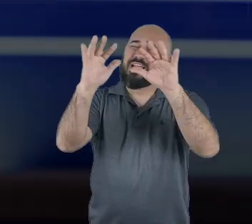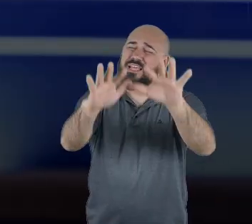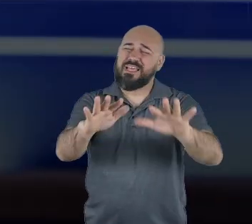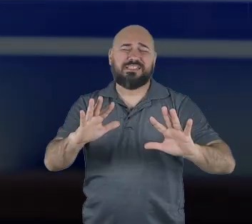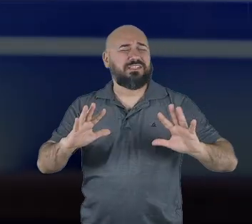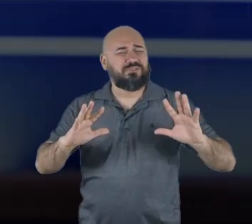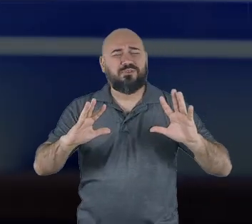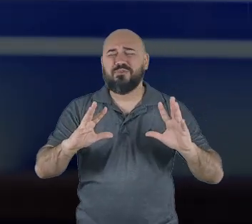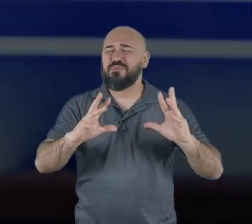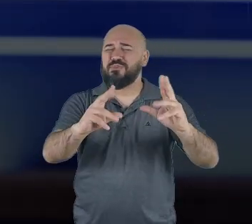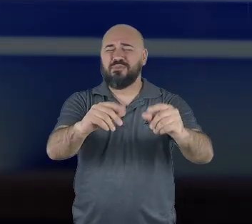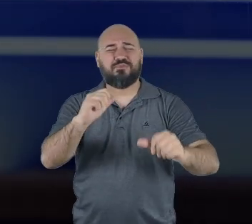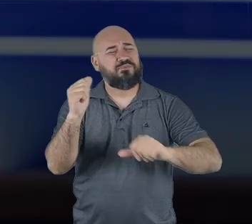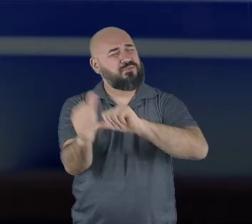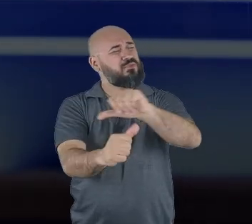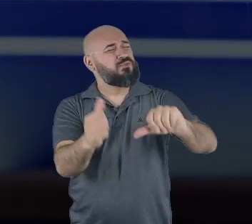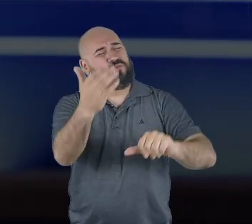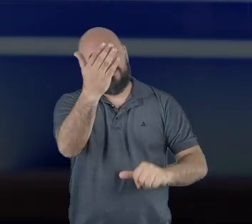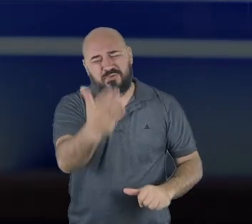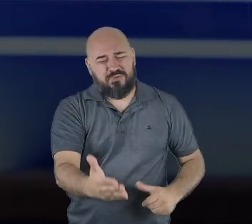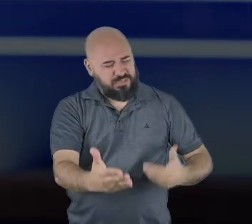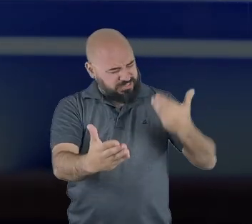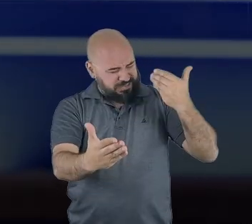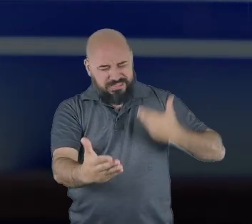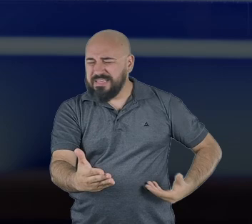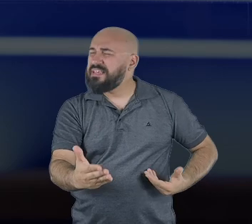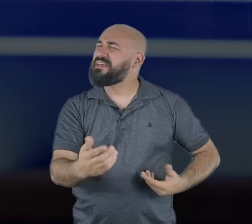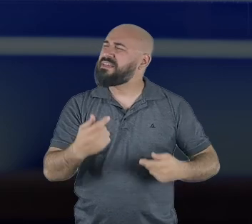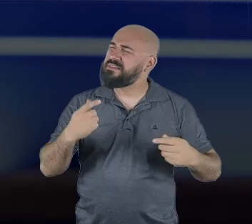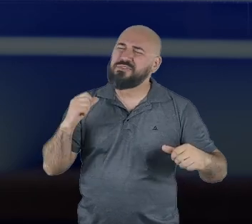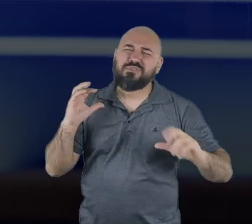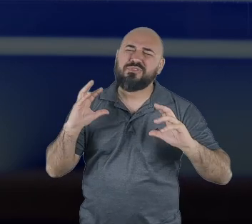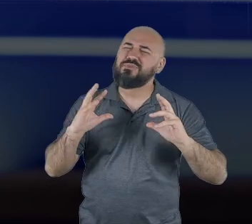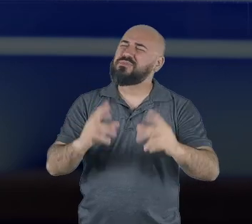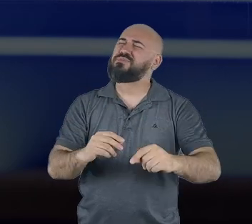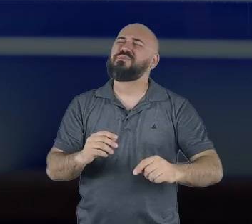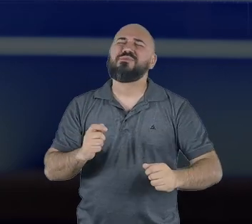Tua bênção alcance todos, nos transforme, nos molde e